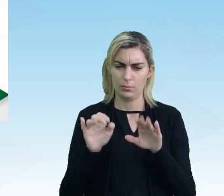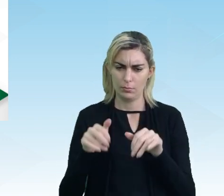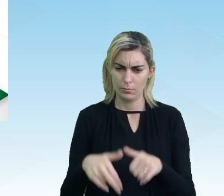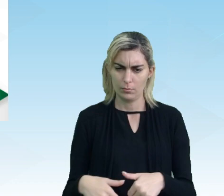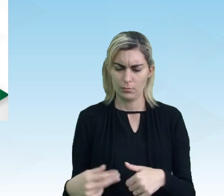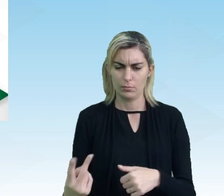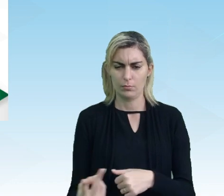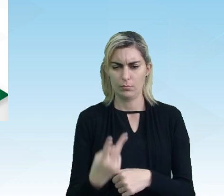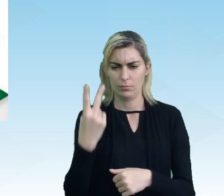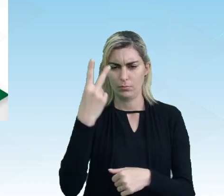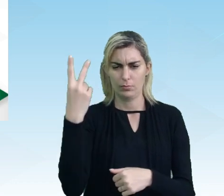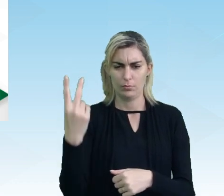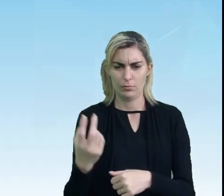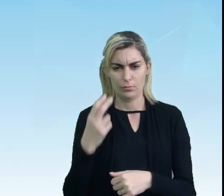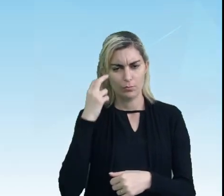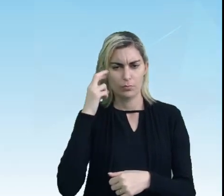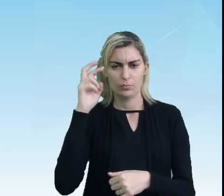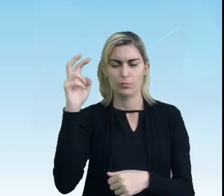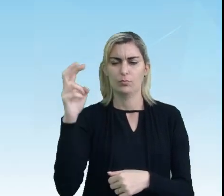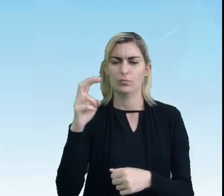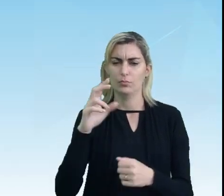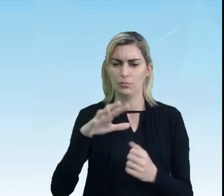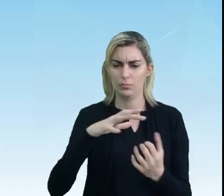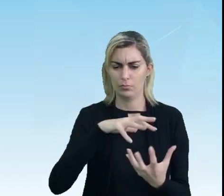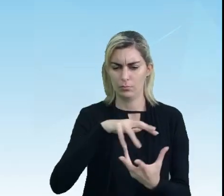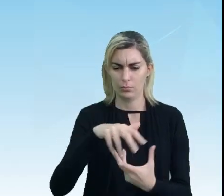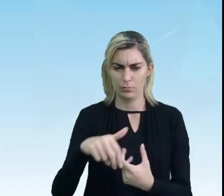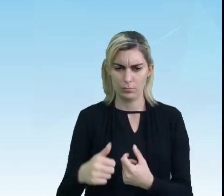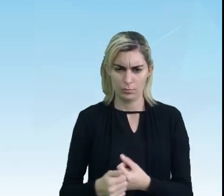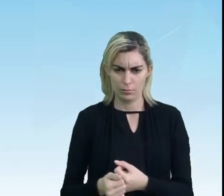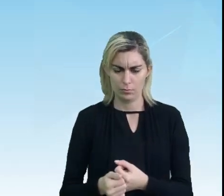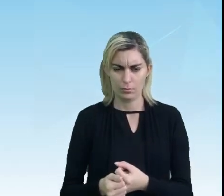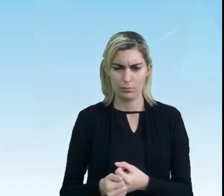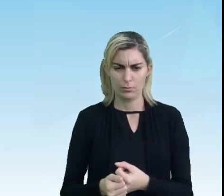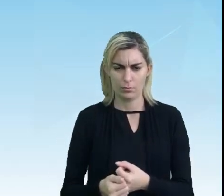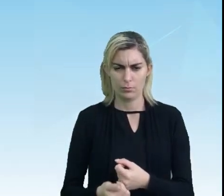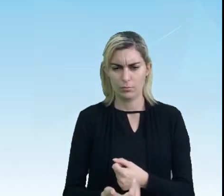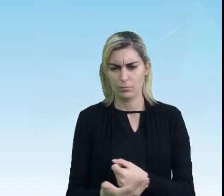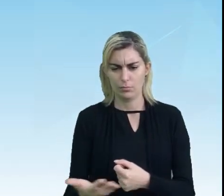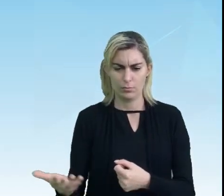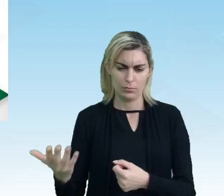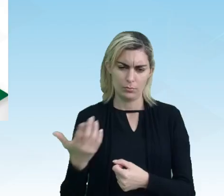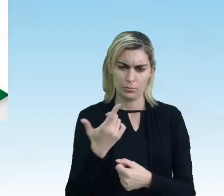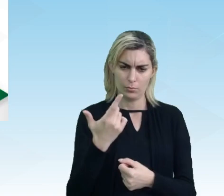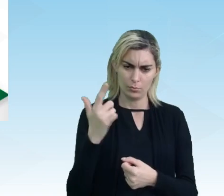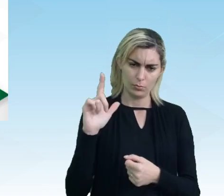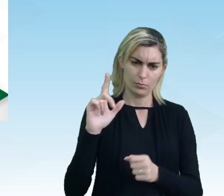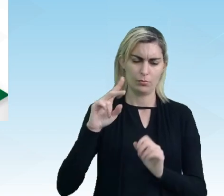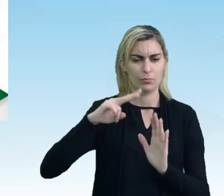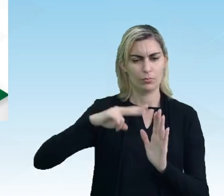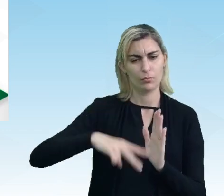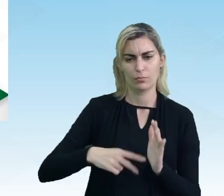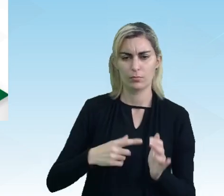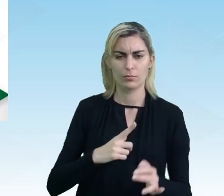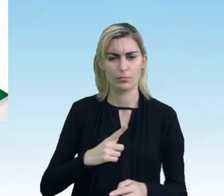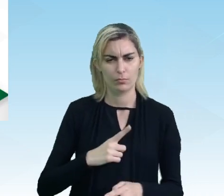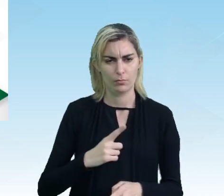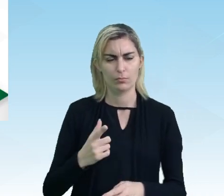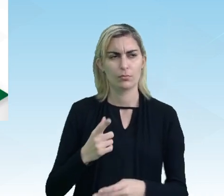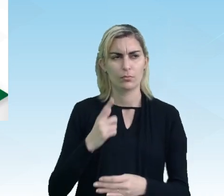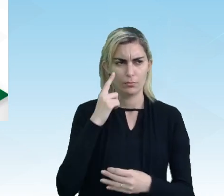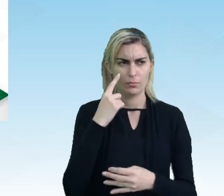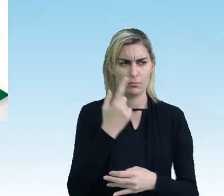valores culturais, gente. Isso é globalização. Aí outra leitura da